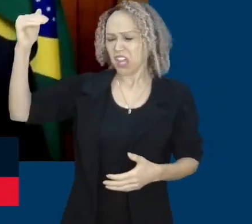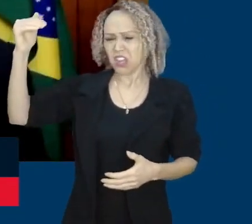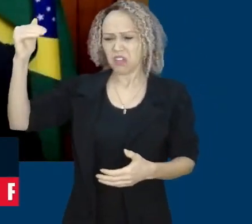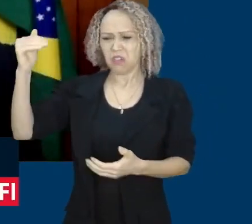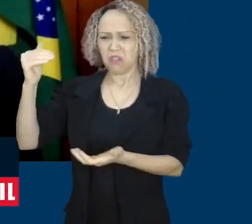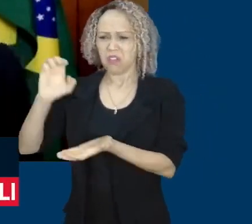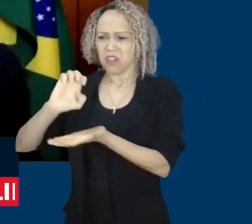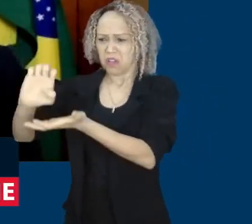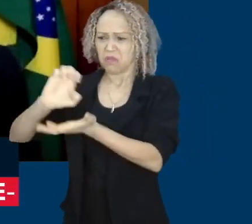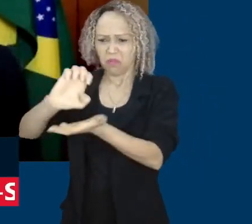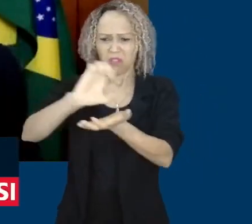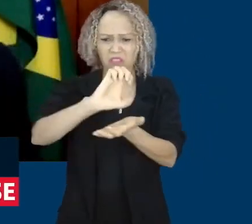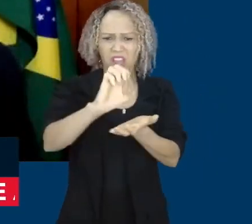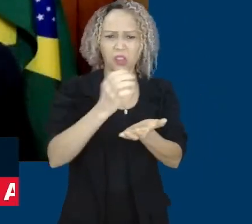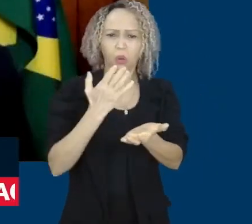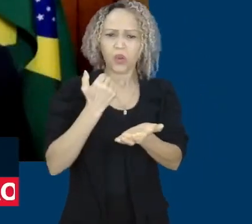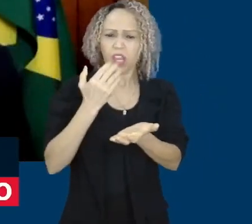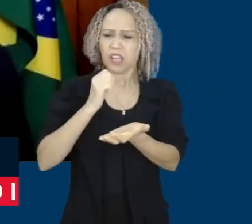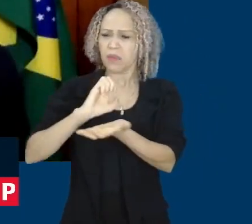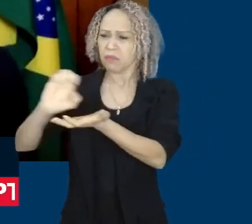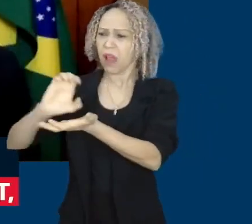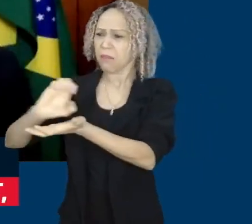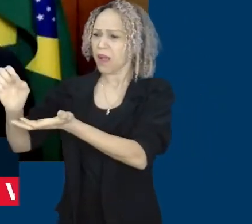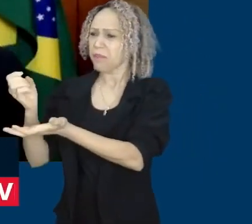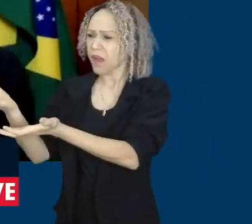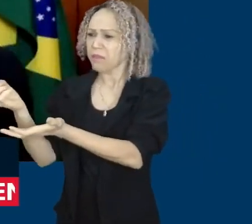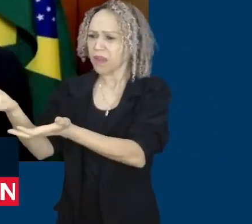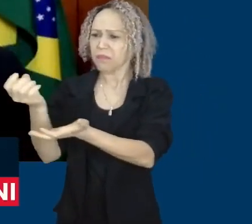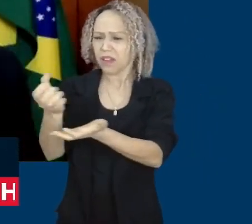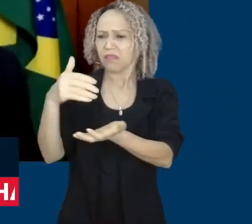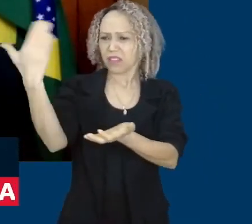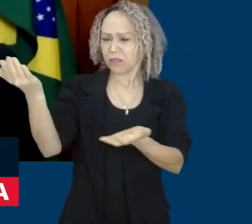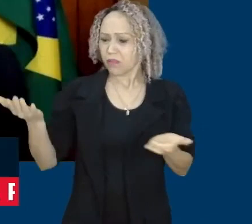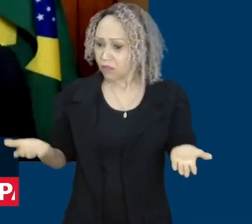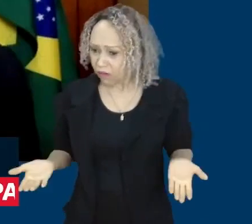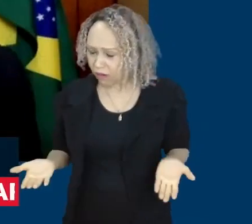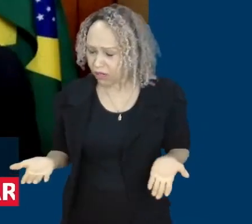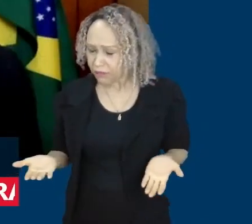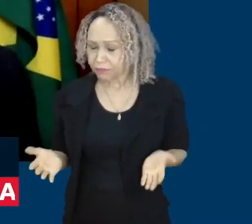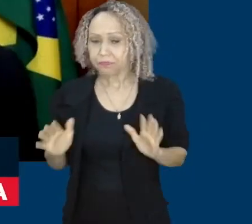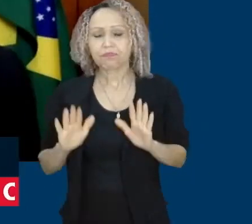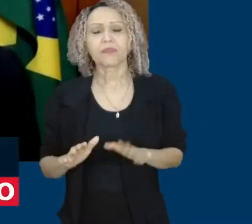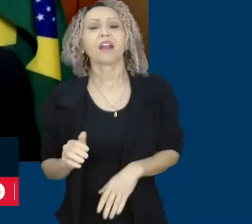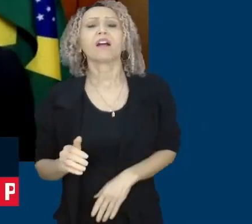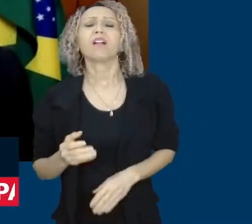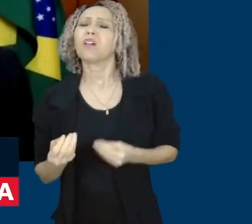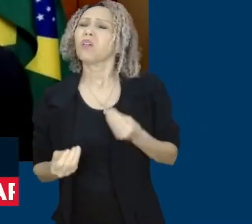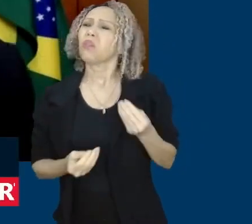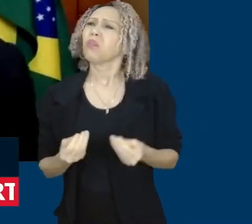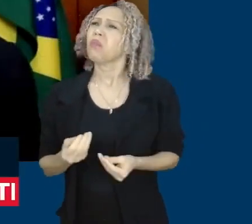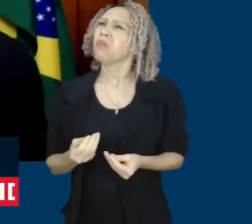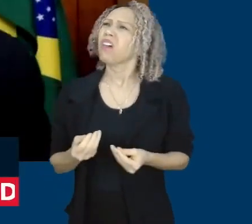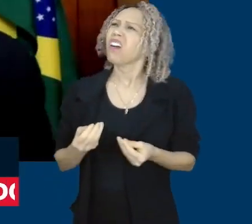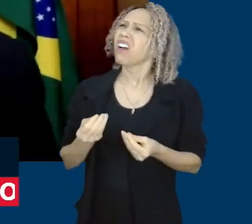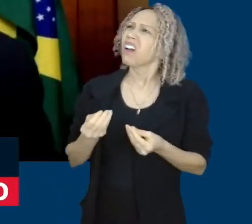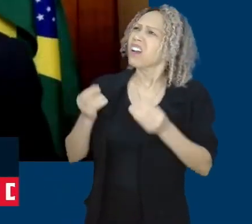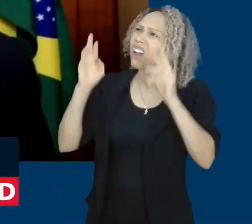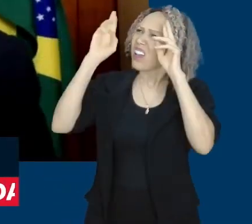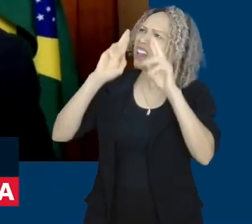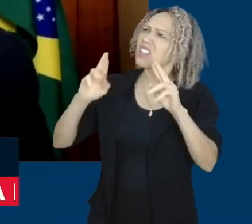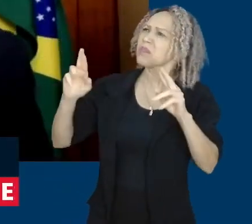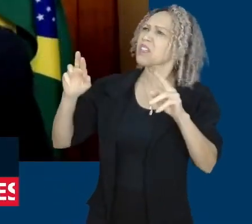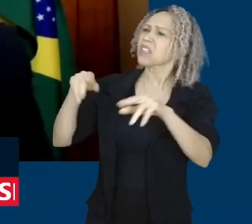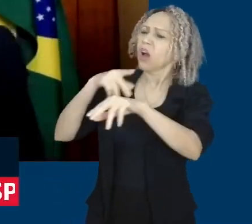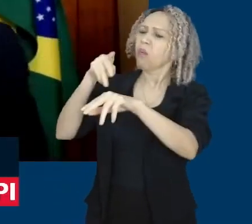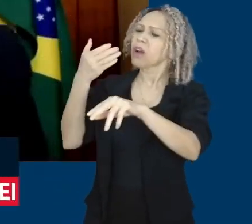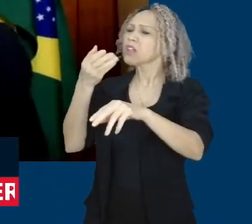1 bilhão de pessoas. Um país para ser respeitado Primeiro, ele não pode alimentar 1 bilhão de